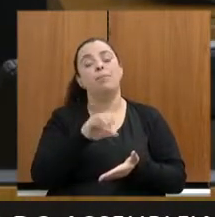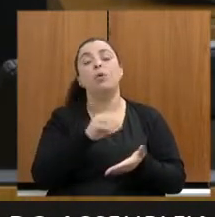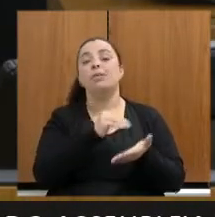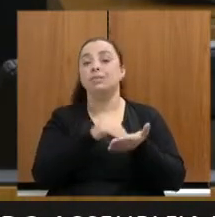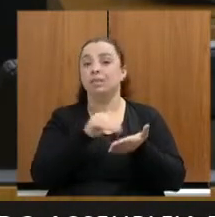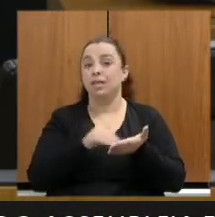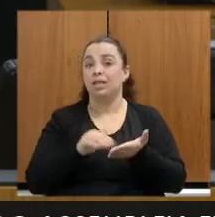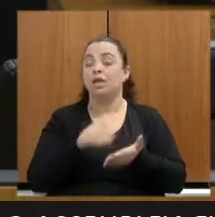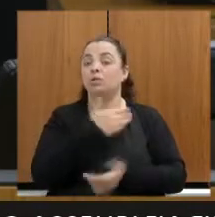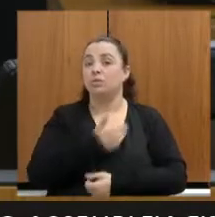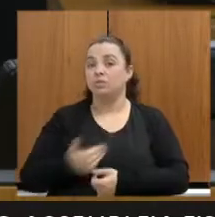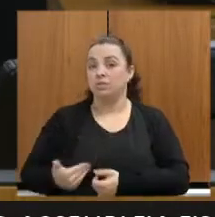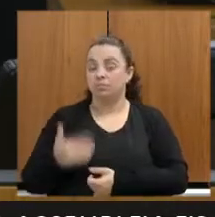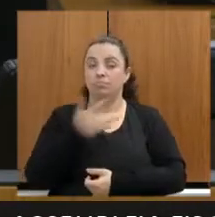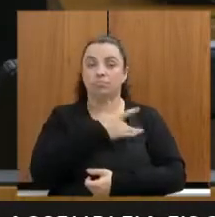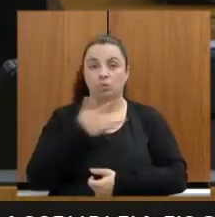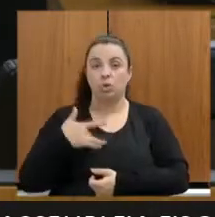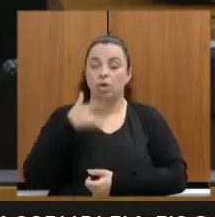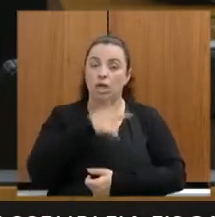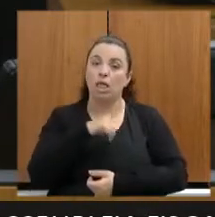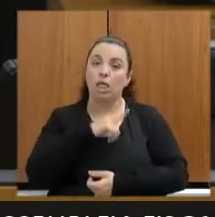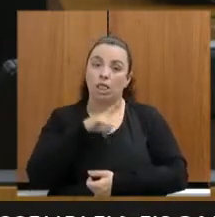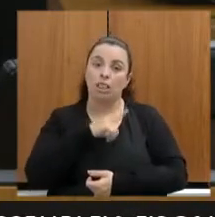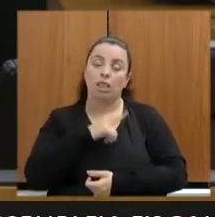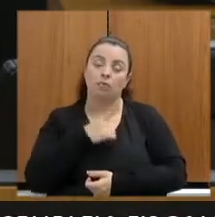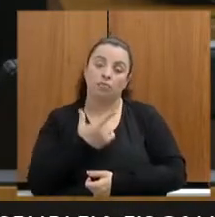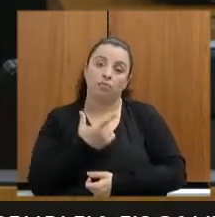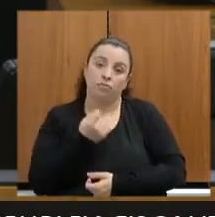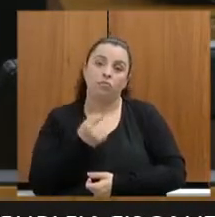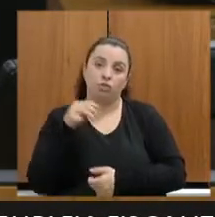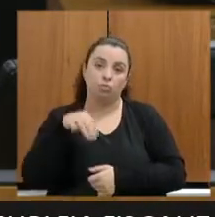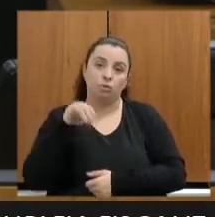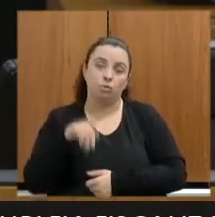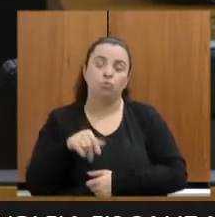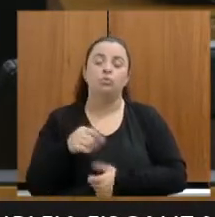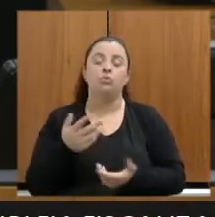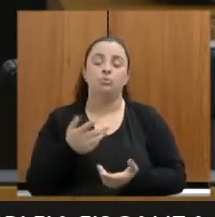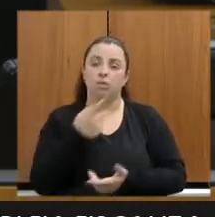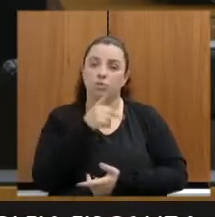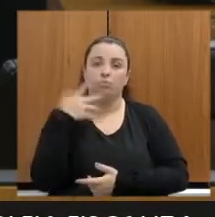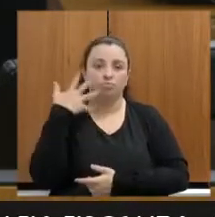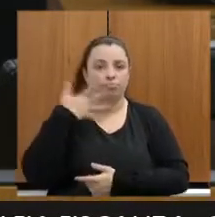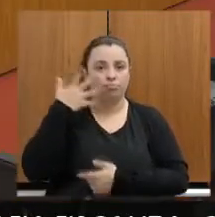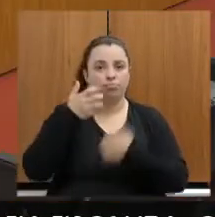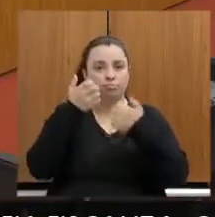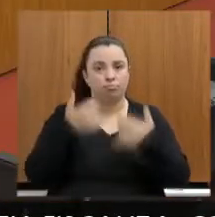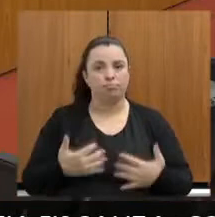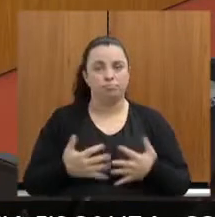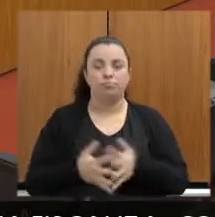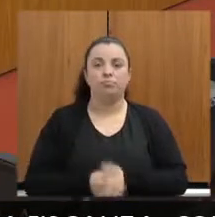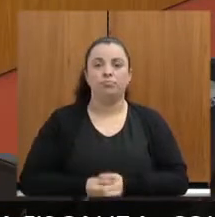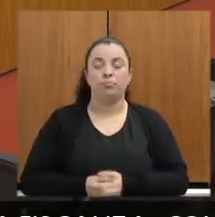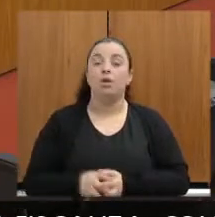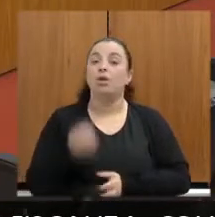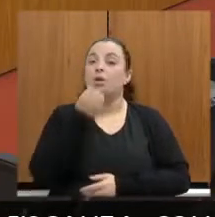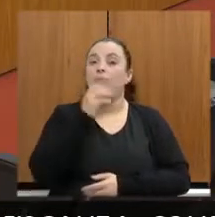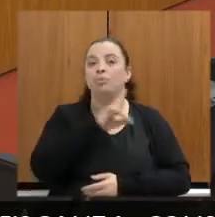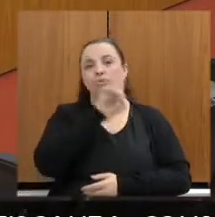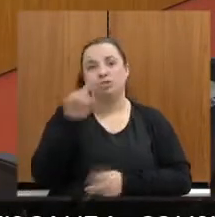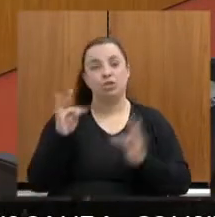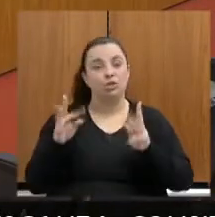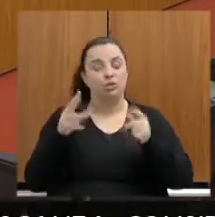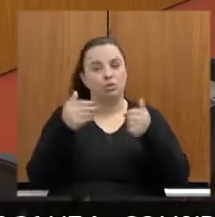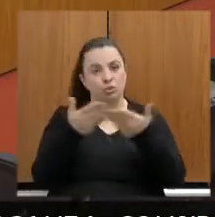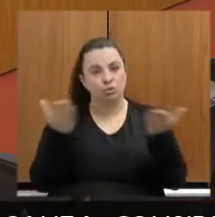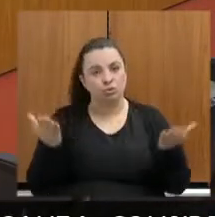que disporá inicialmente e até 20 minutos para sua exposição Bom dia a todos Obrigado